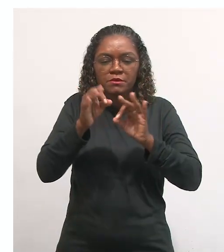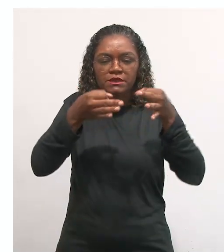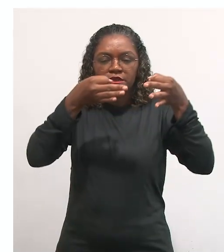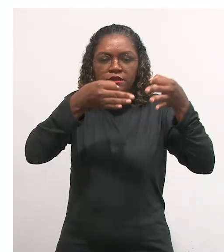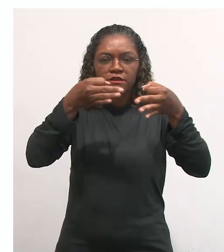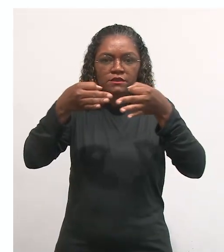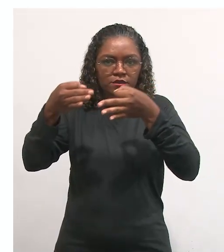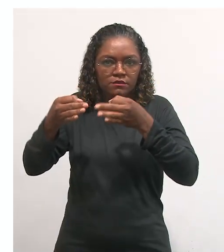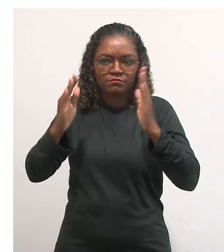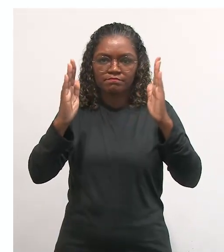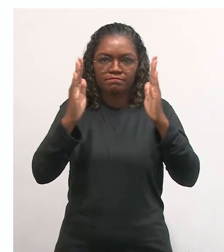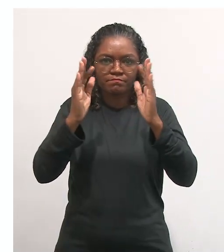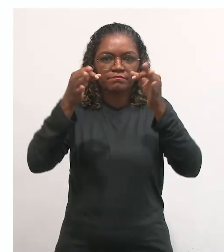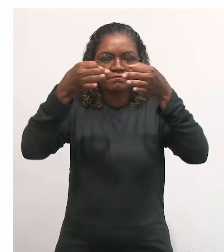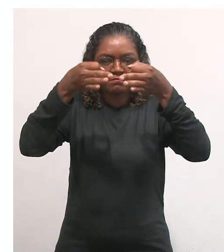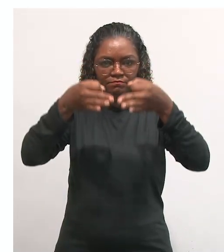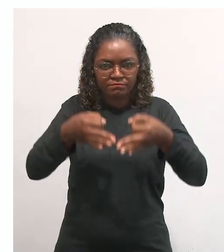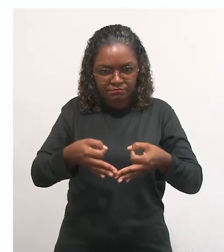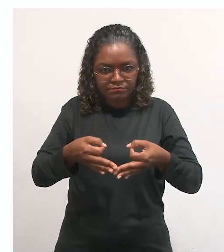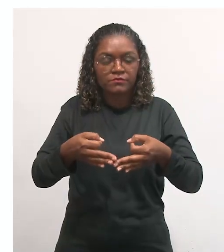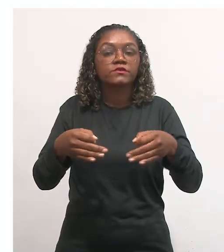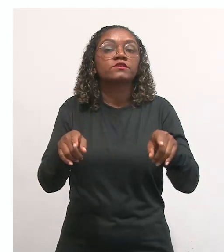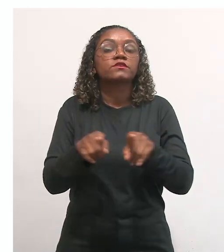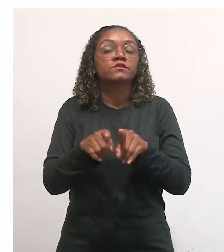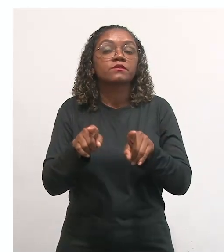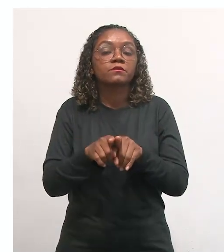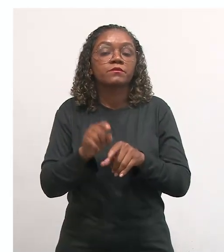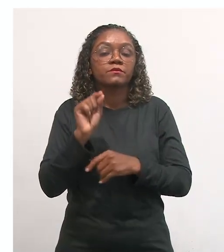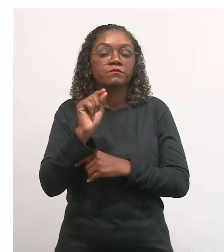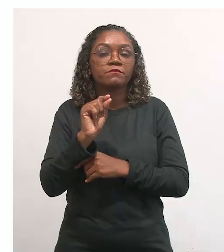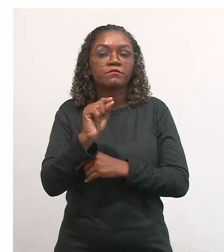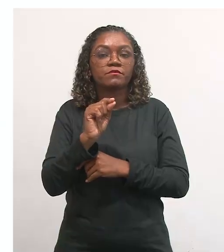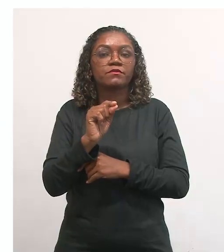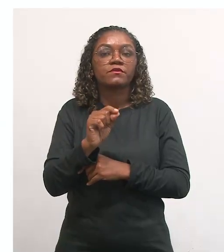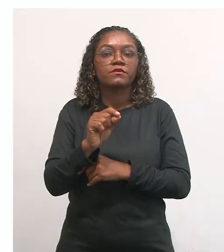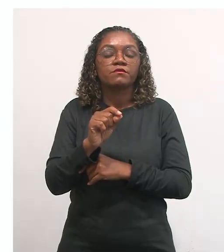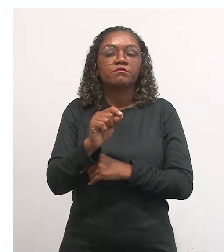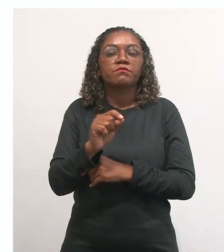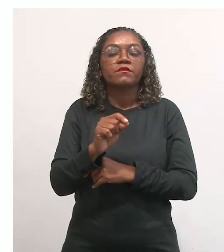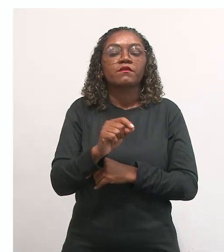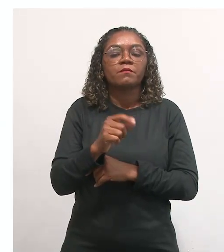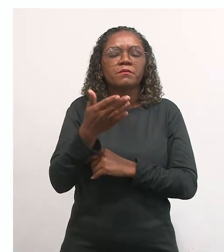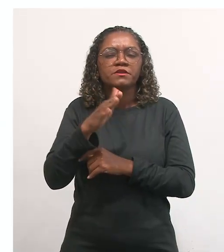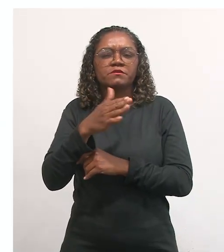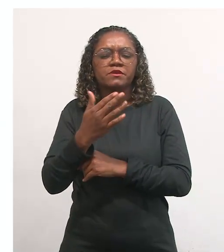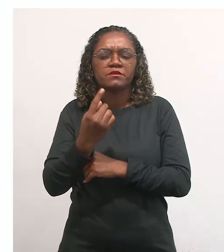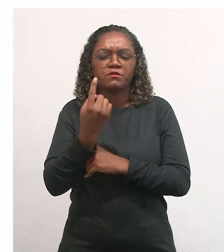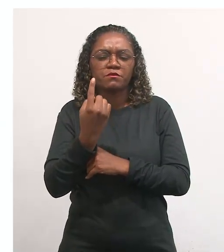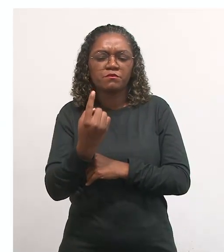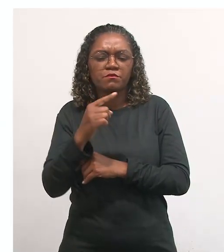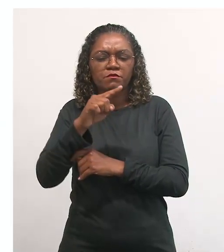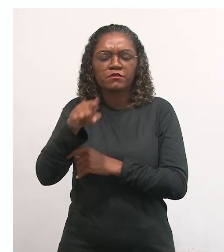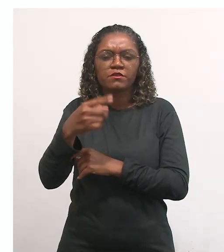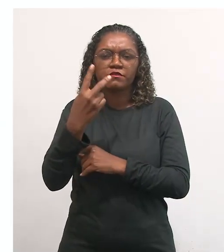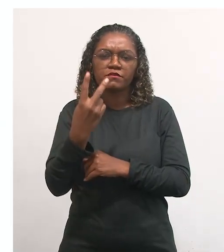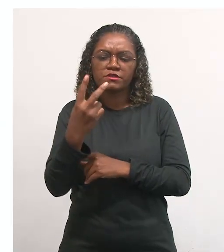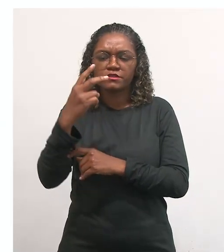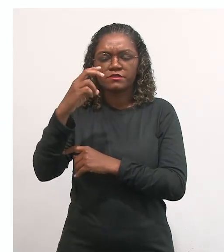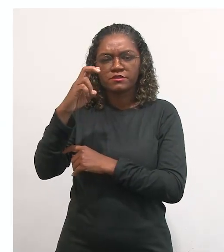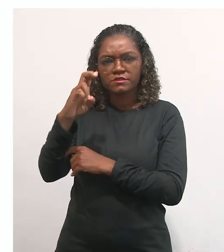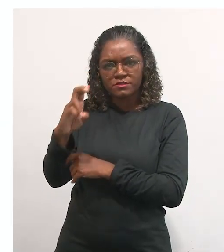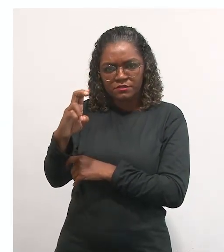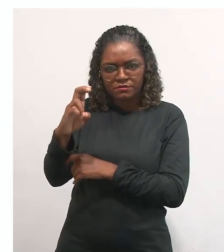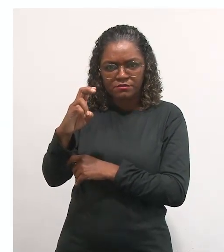aqui né na na margem e com a entrada de parágrafo A1 25 cm de margem